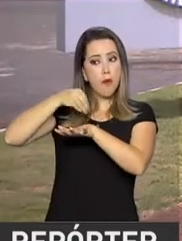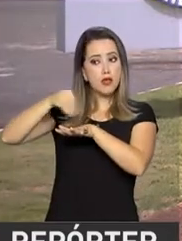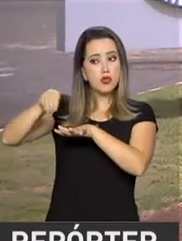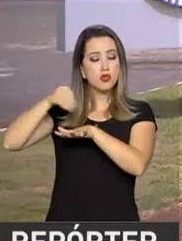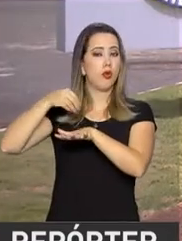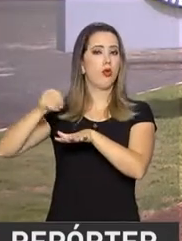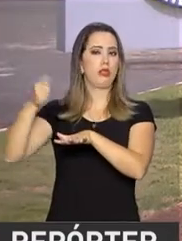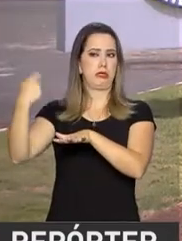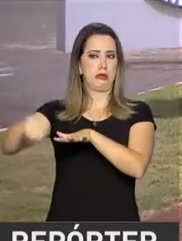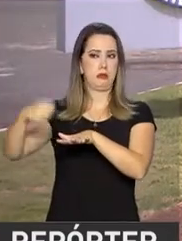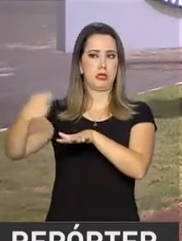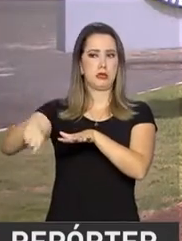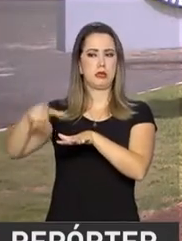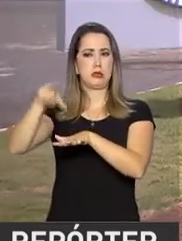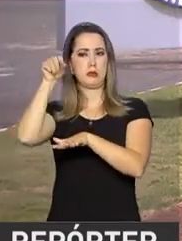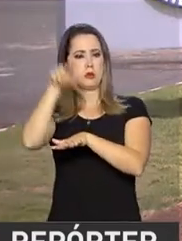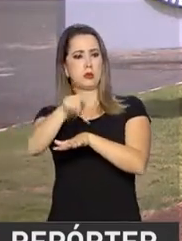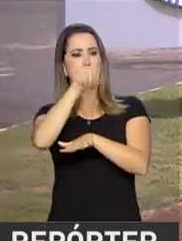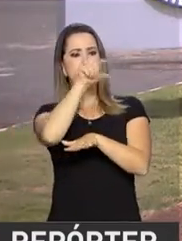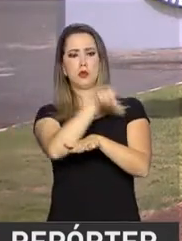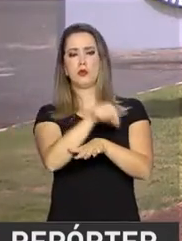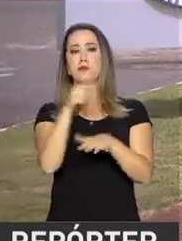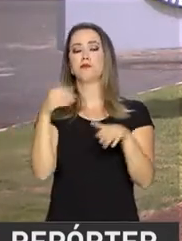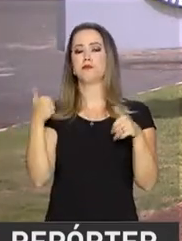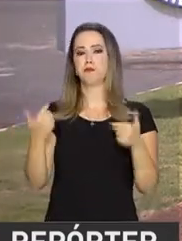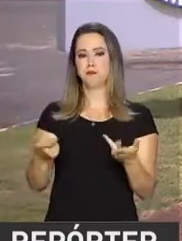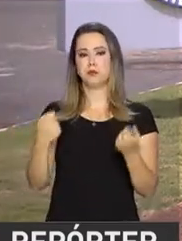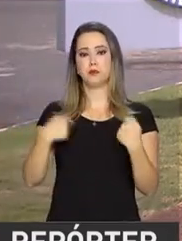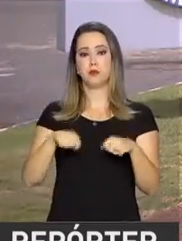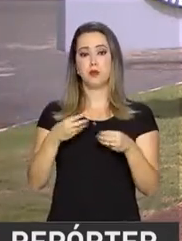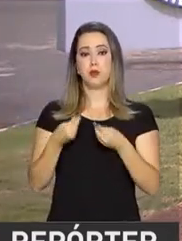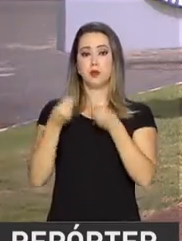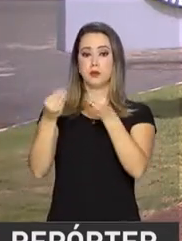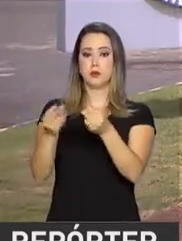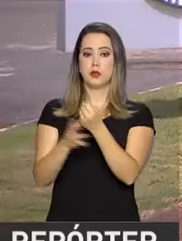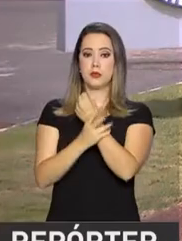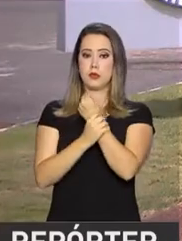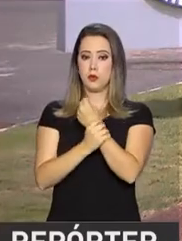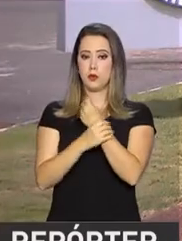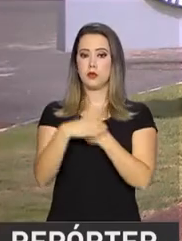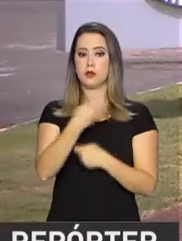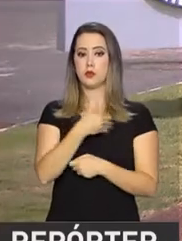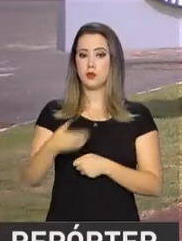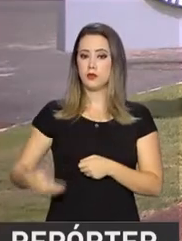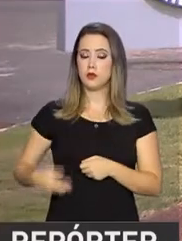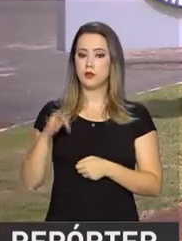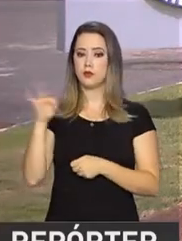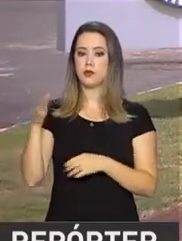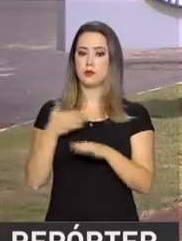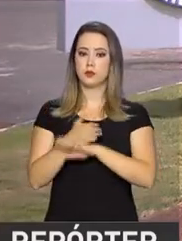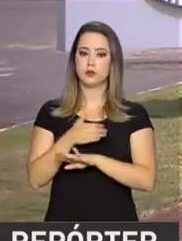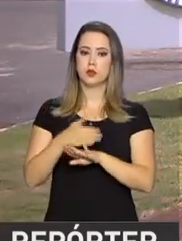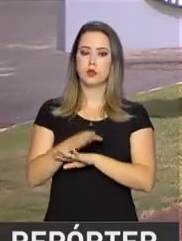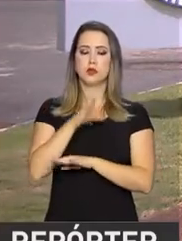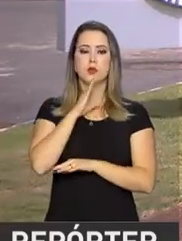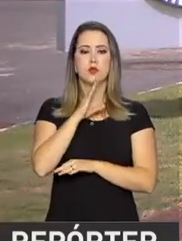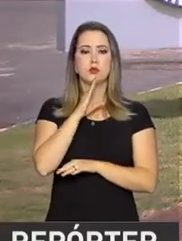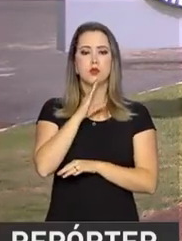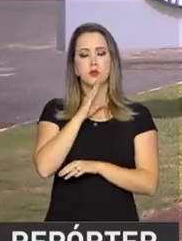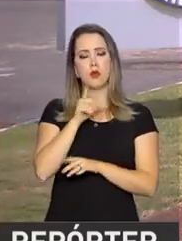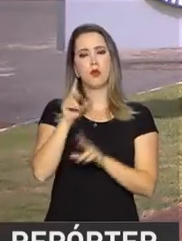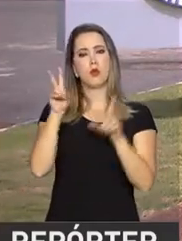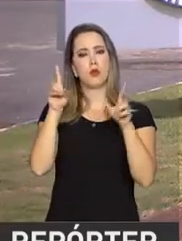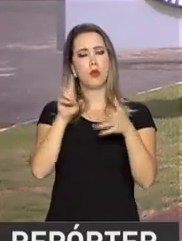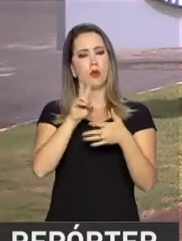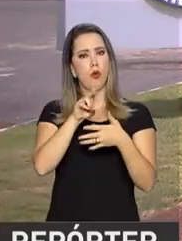para o processo de decisão a agência deve assegurar que o governo federal tem acesso a conhecimentos relativos